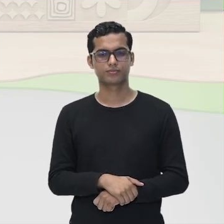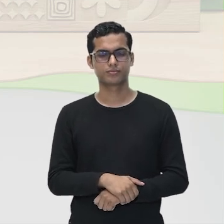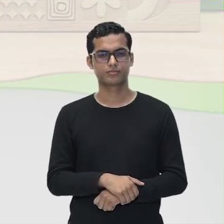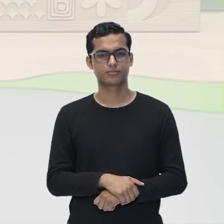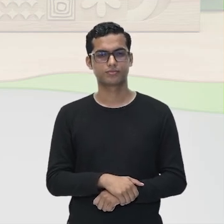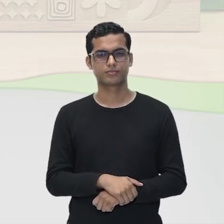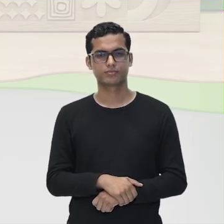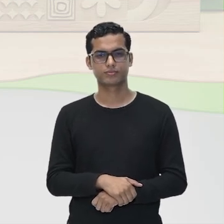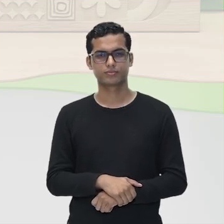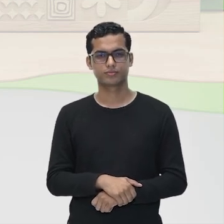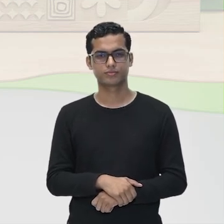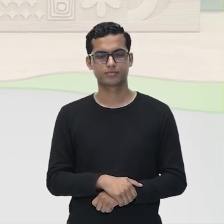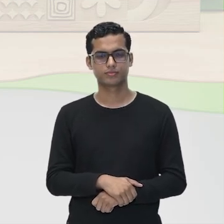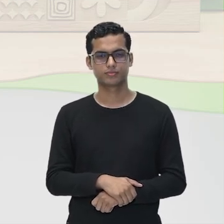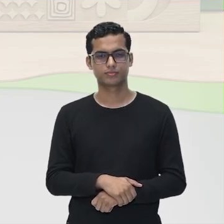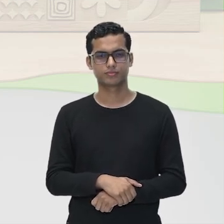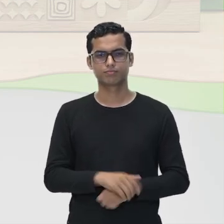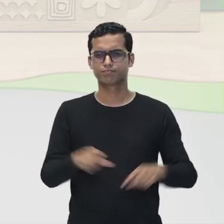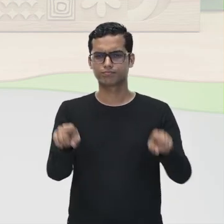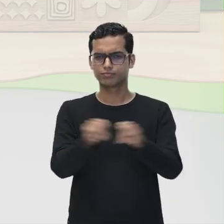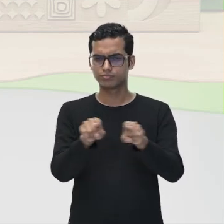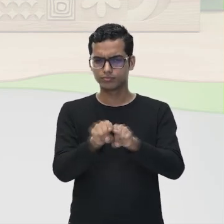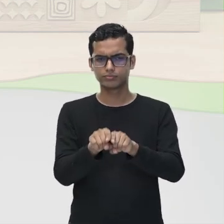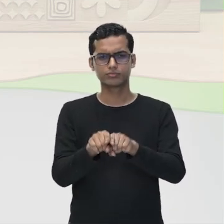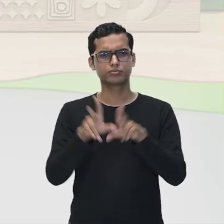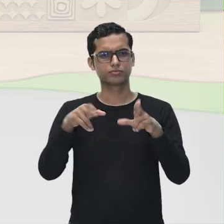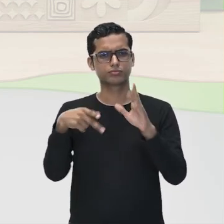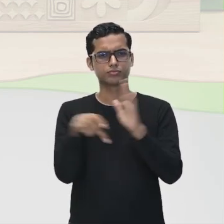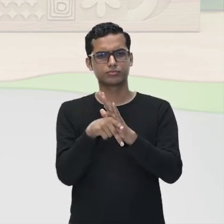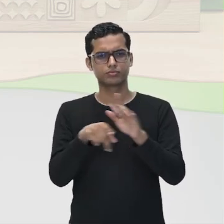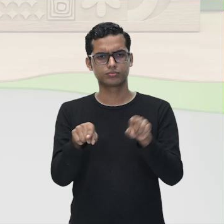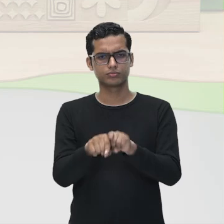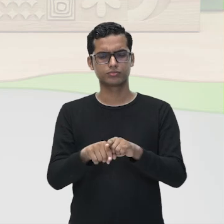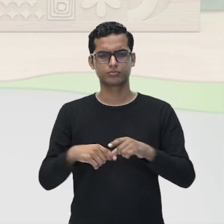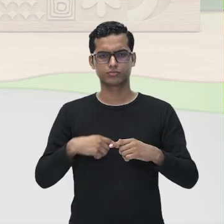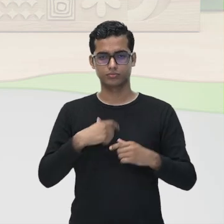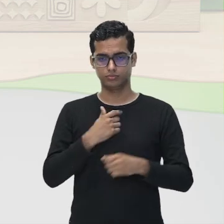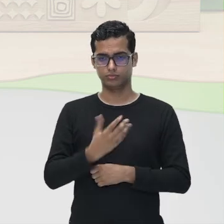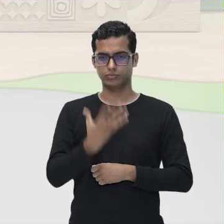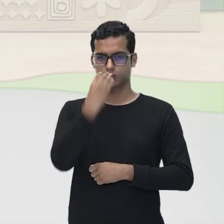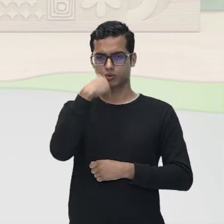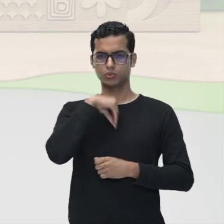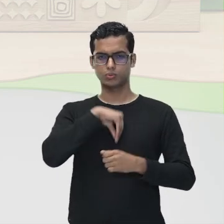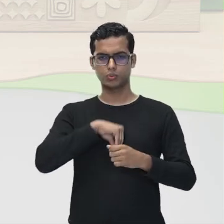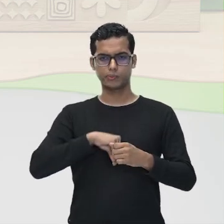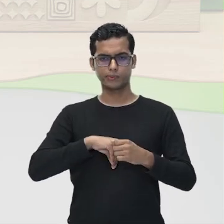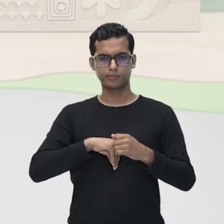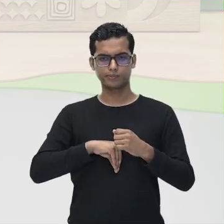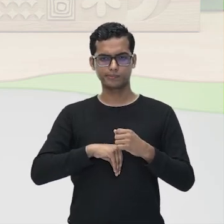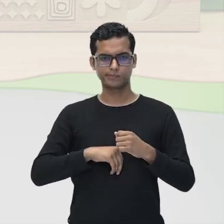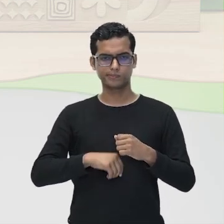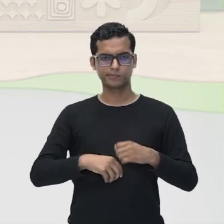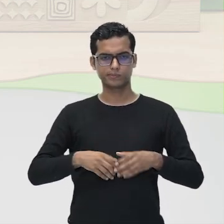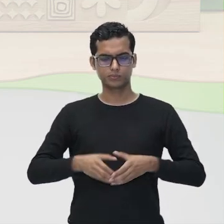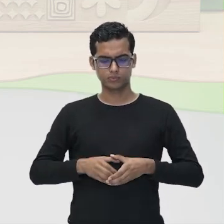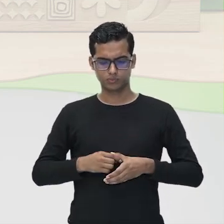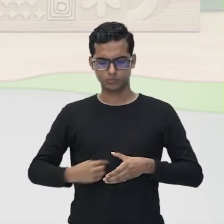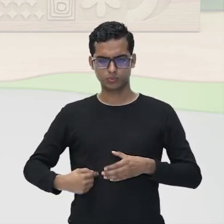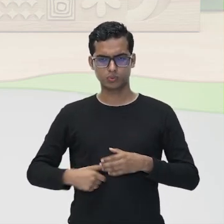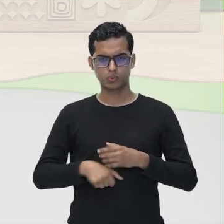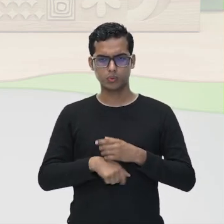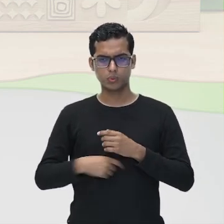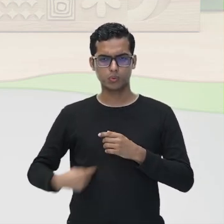a questão do seu aparelho digestivo, a função do seu aparelho digestivo, que é maior durante o